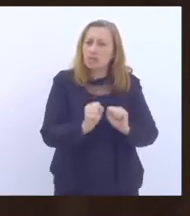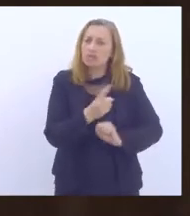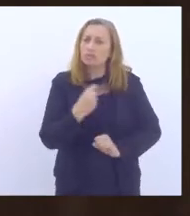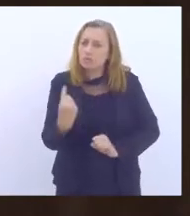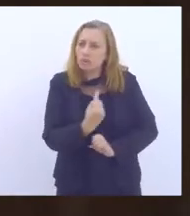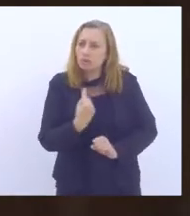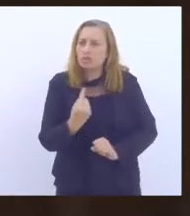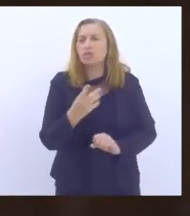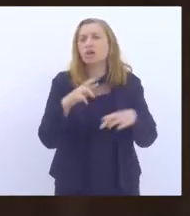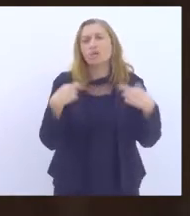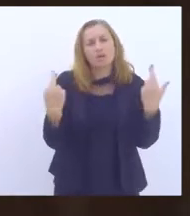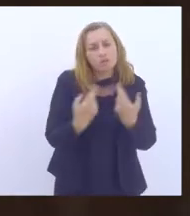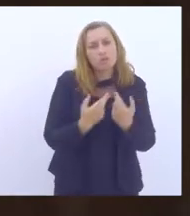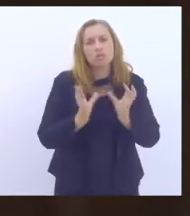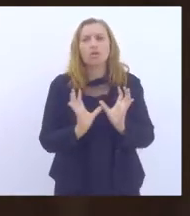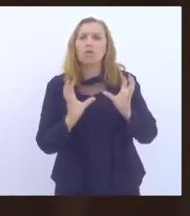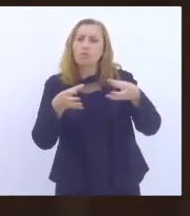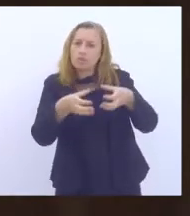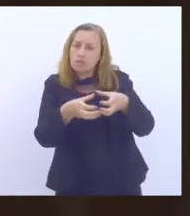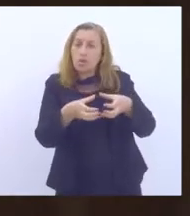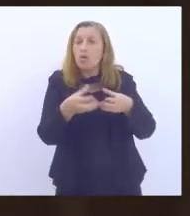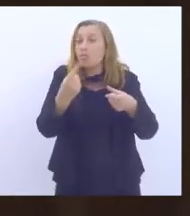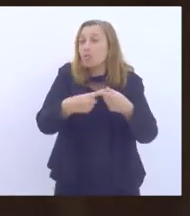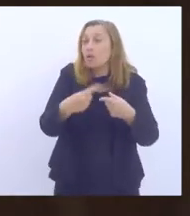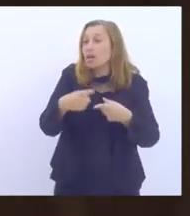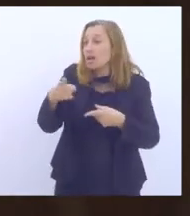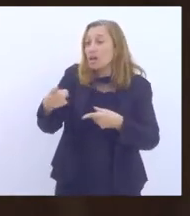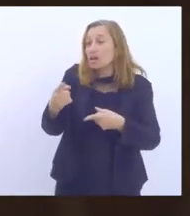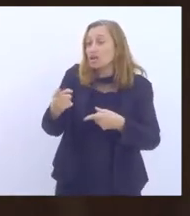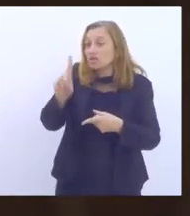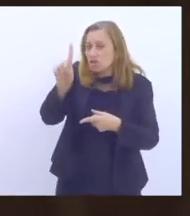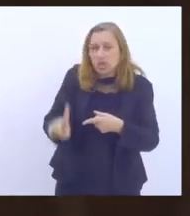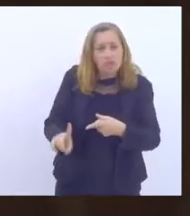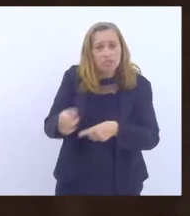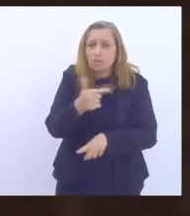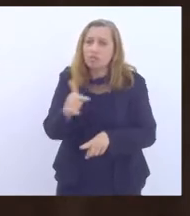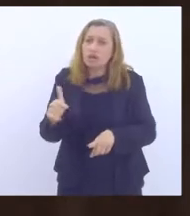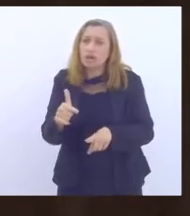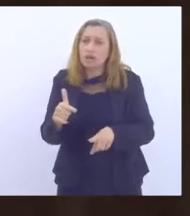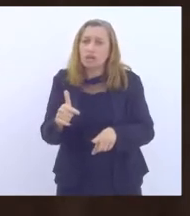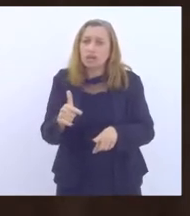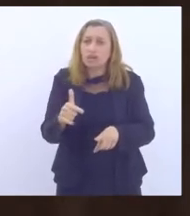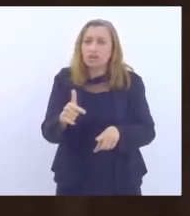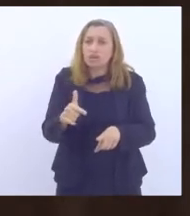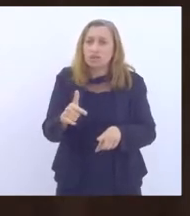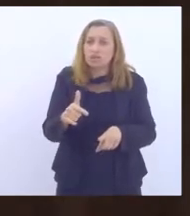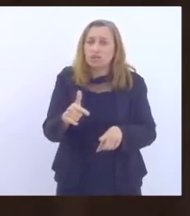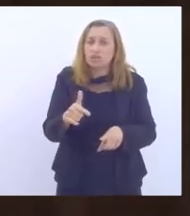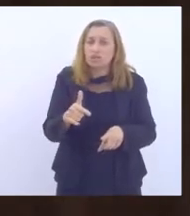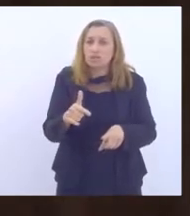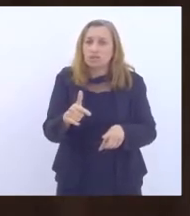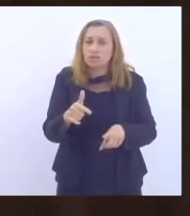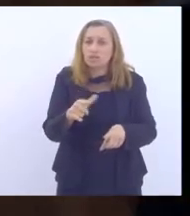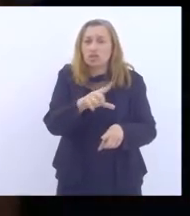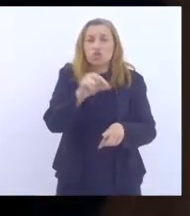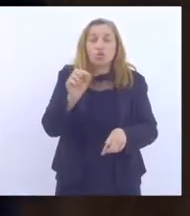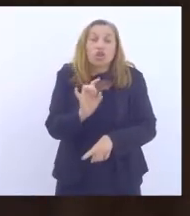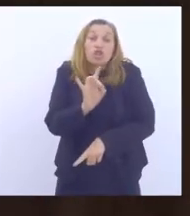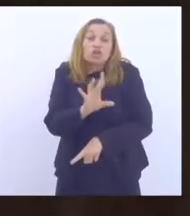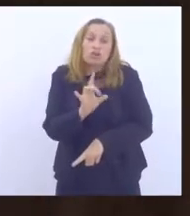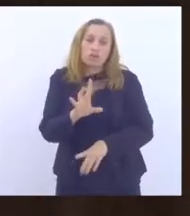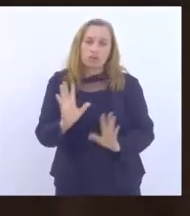ter uma reunião da comissão porque ele não tem esse direito de tomar essas atitudes monocraticas